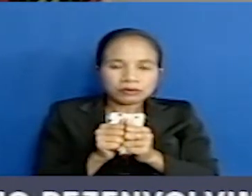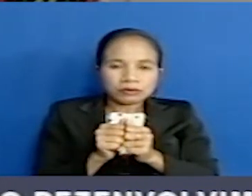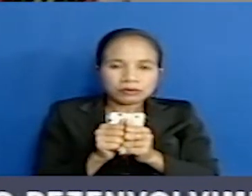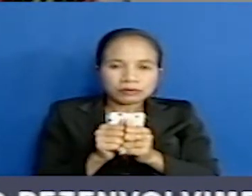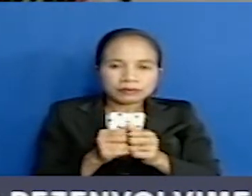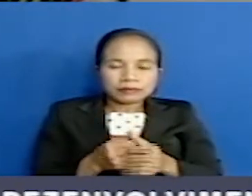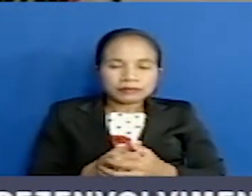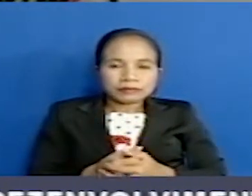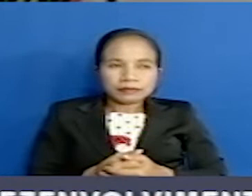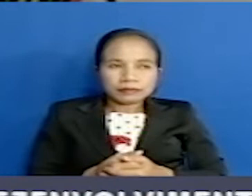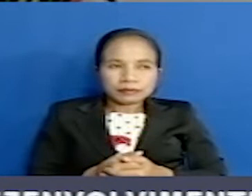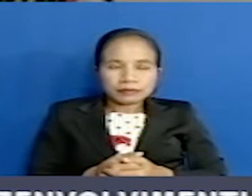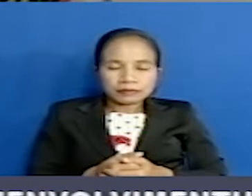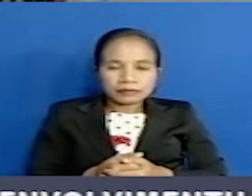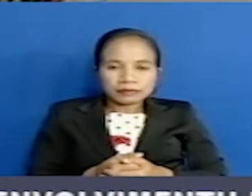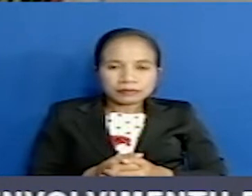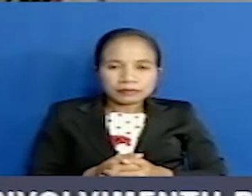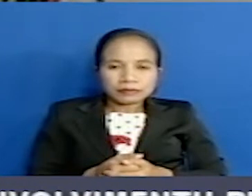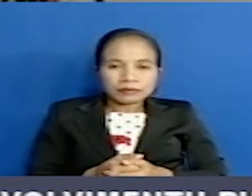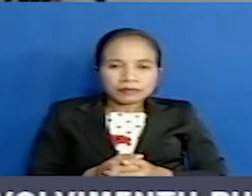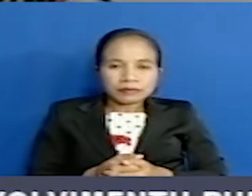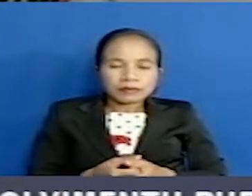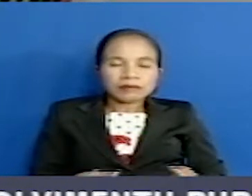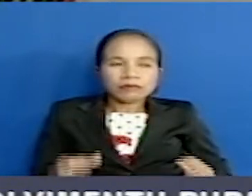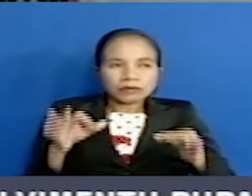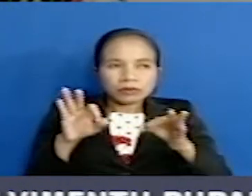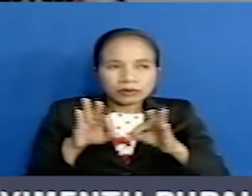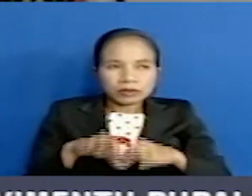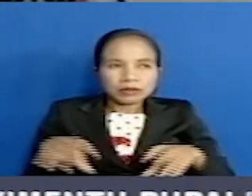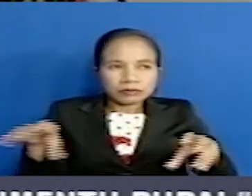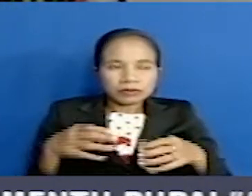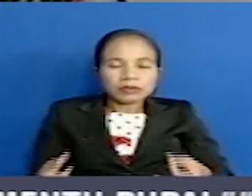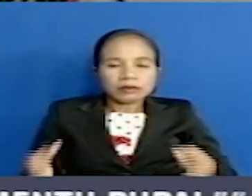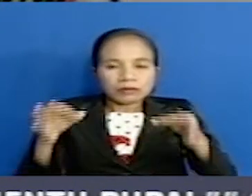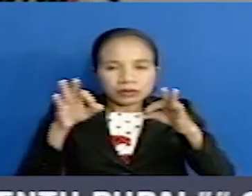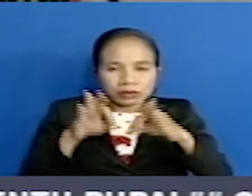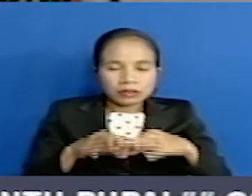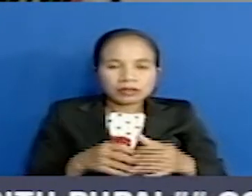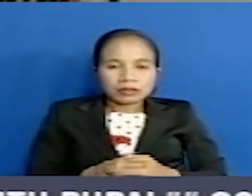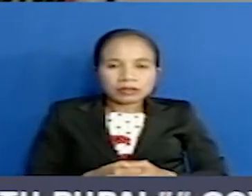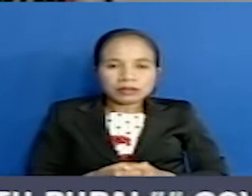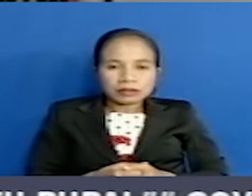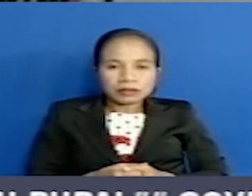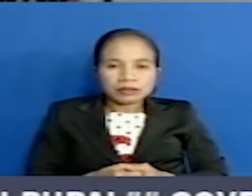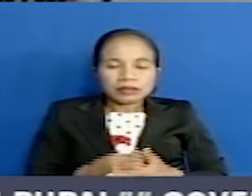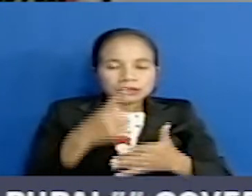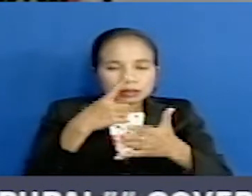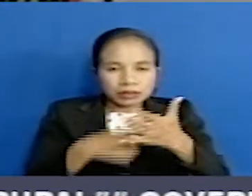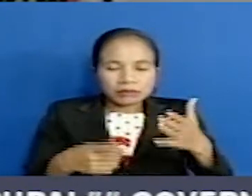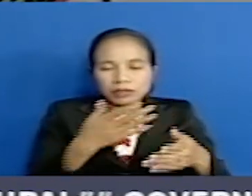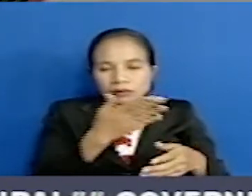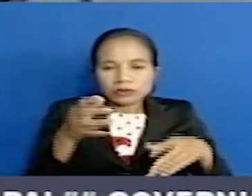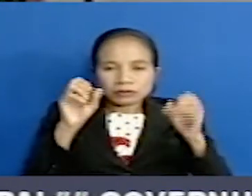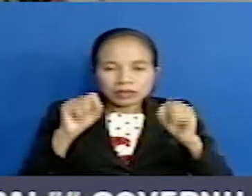voluntarismo ina nemo. Atubele ka sao ne importanti, ita potri ne servisto ne mas importanti. E in kata, saira mo kita potri bel